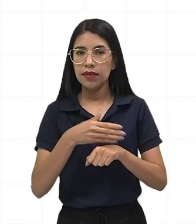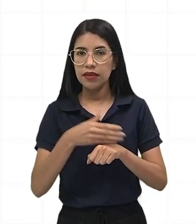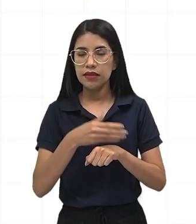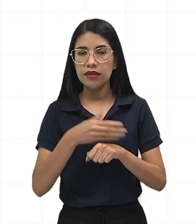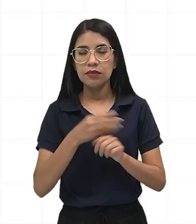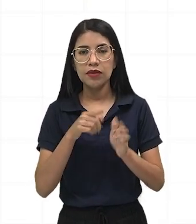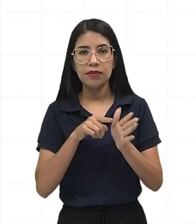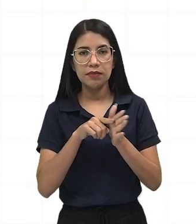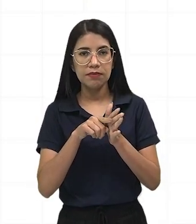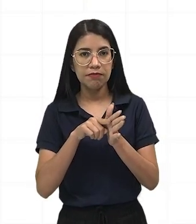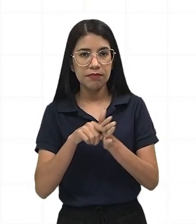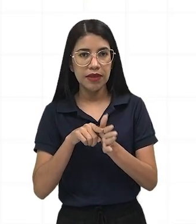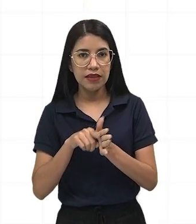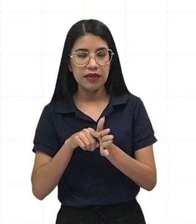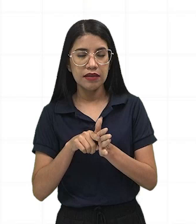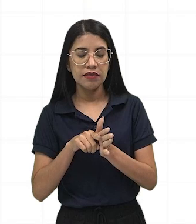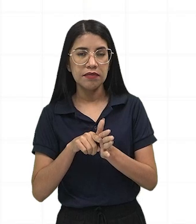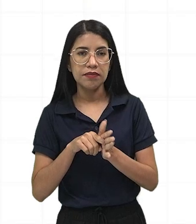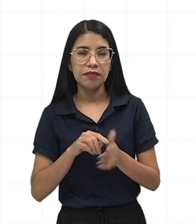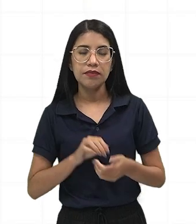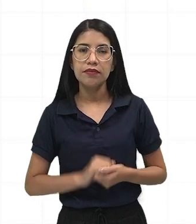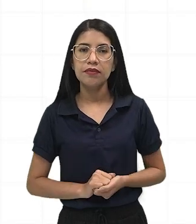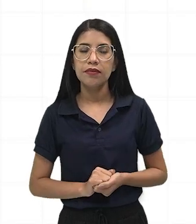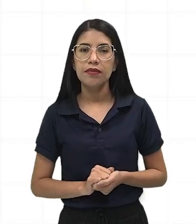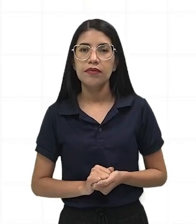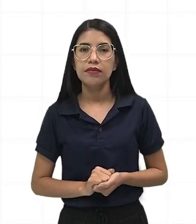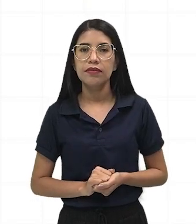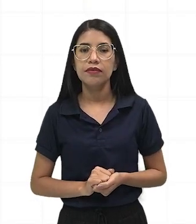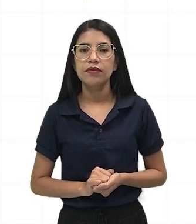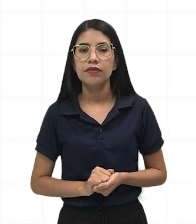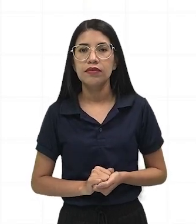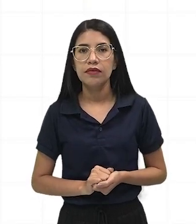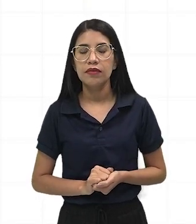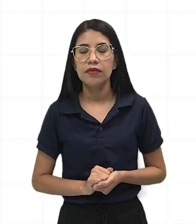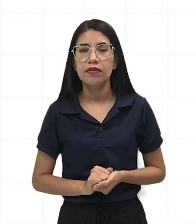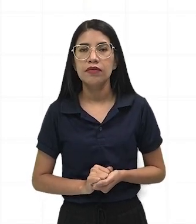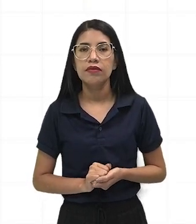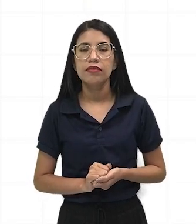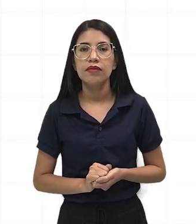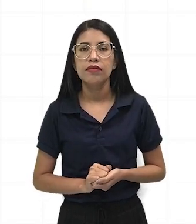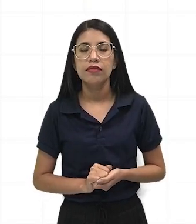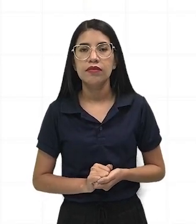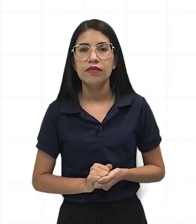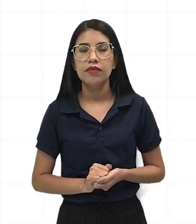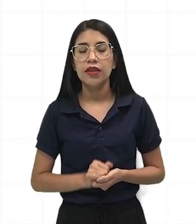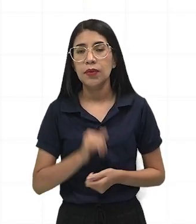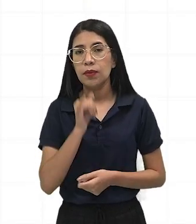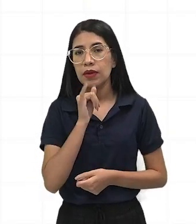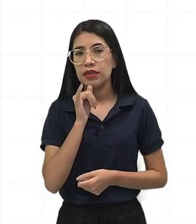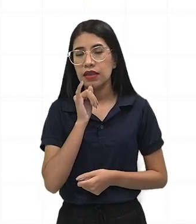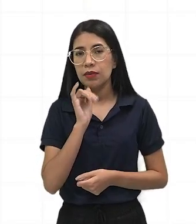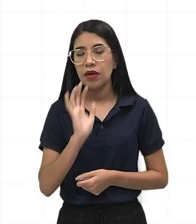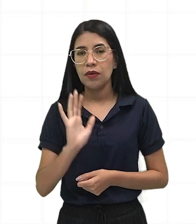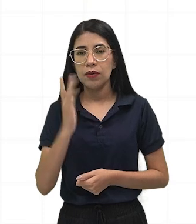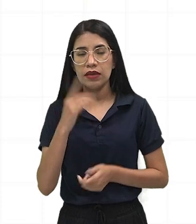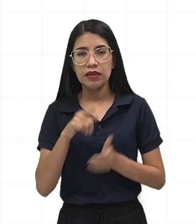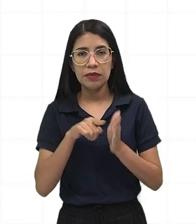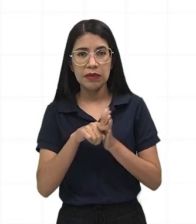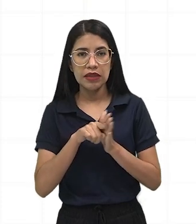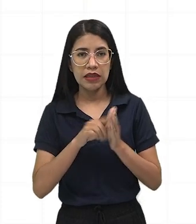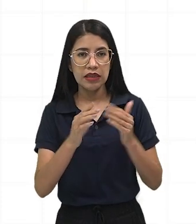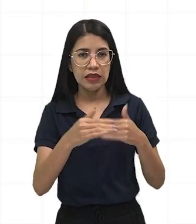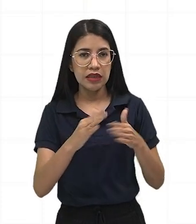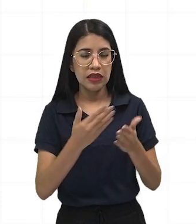na pesquisa. No caso, você vai fazer uma pesquisa na sala de aula com todos os